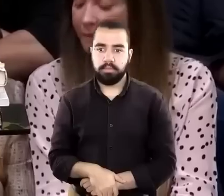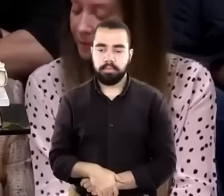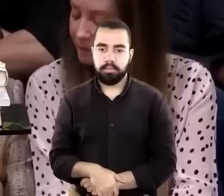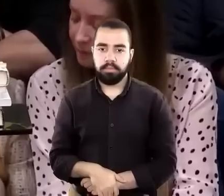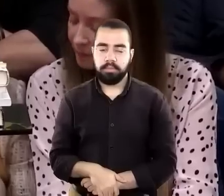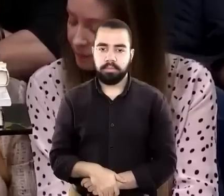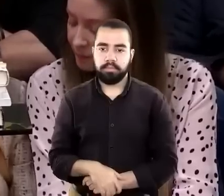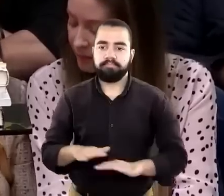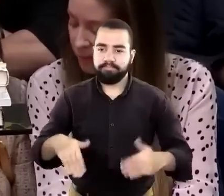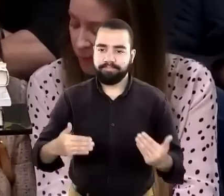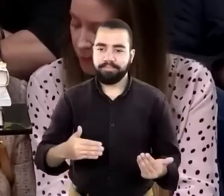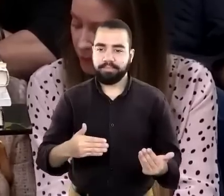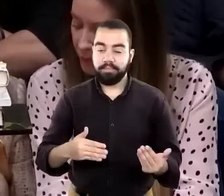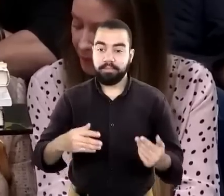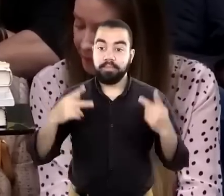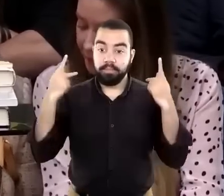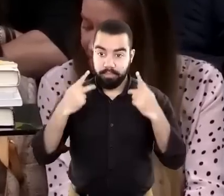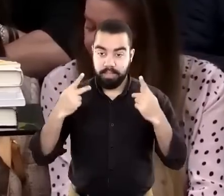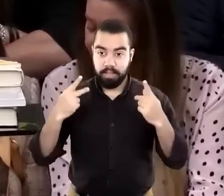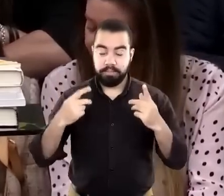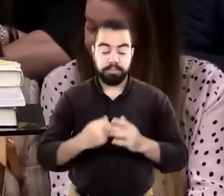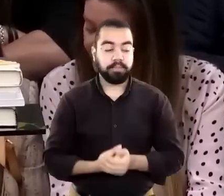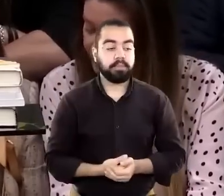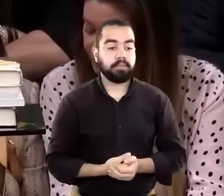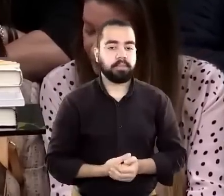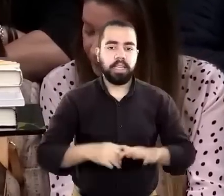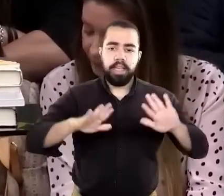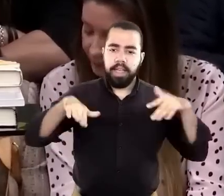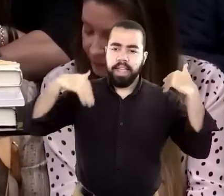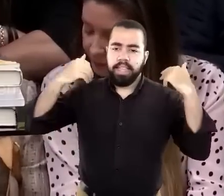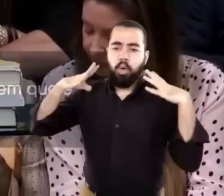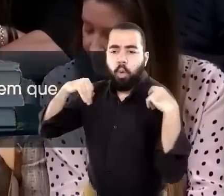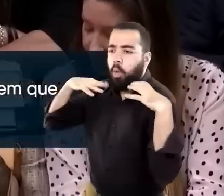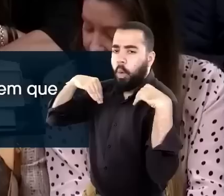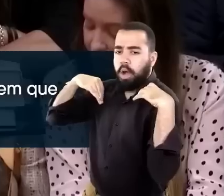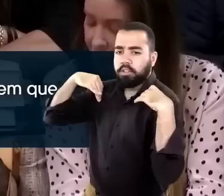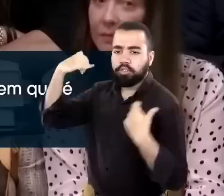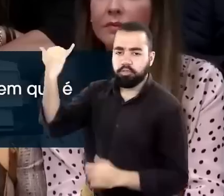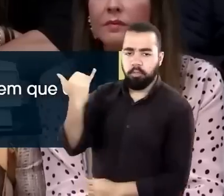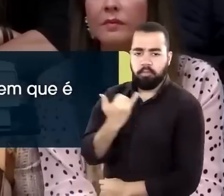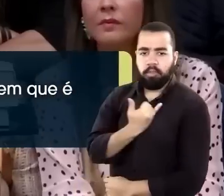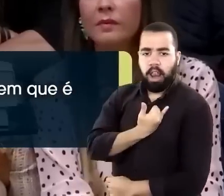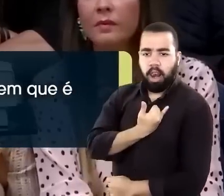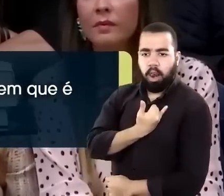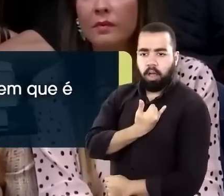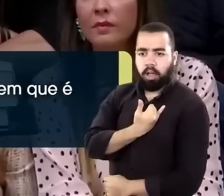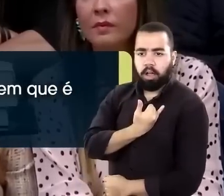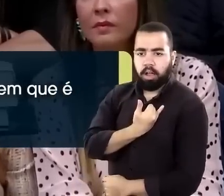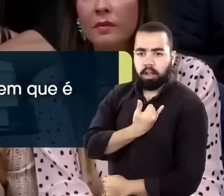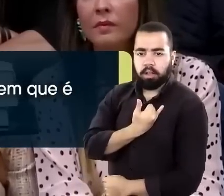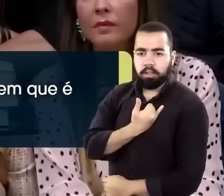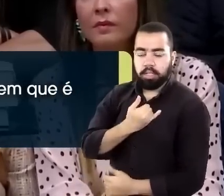Então eu passo a ler esta passagem. Tornou o anjo que falava comigo e me despertou como um homem que